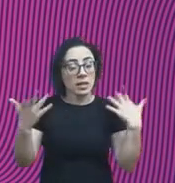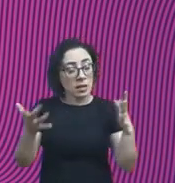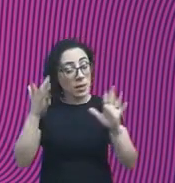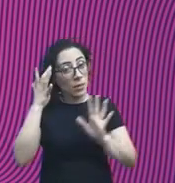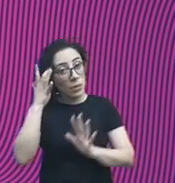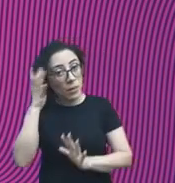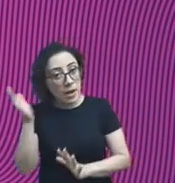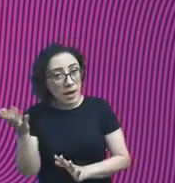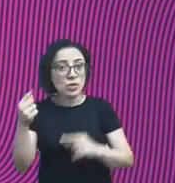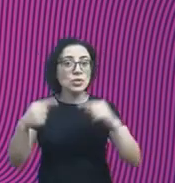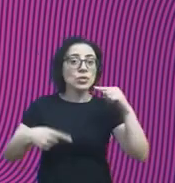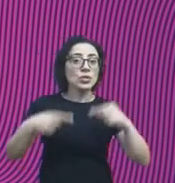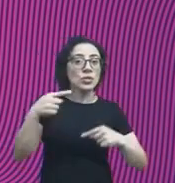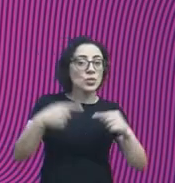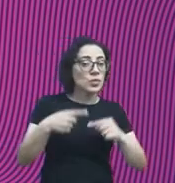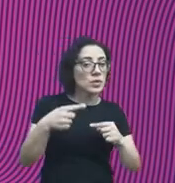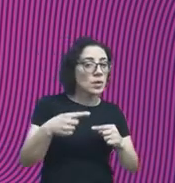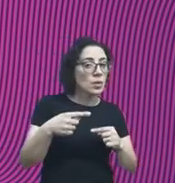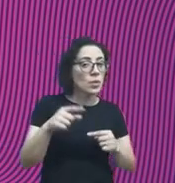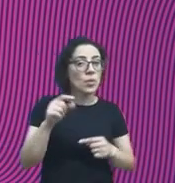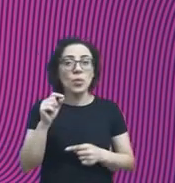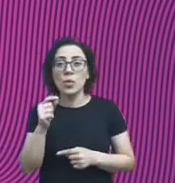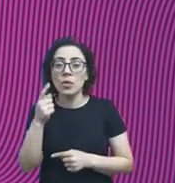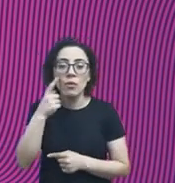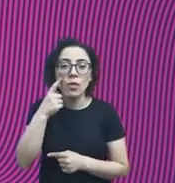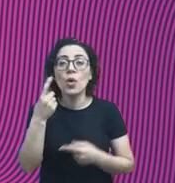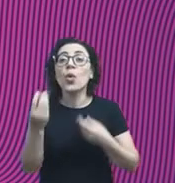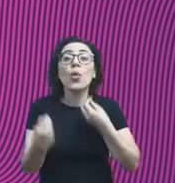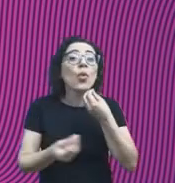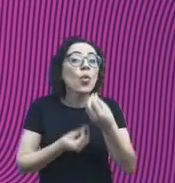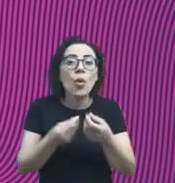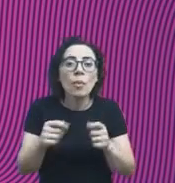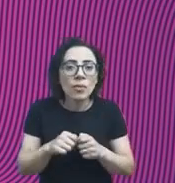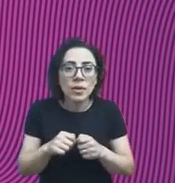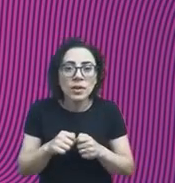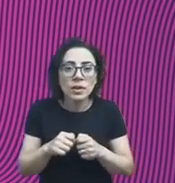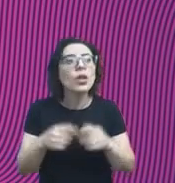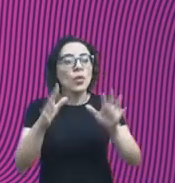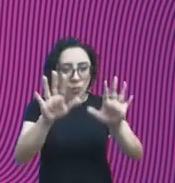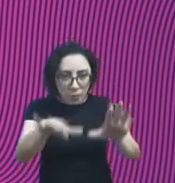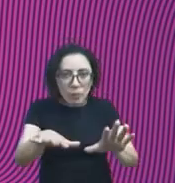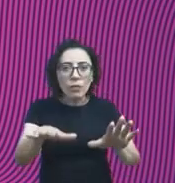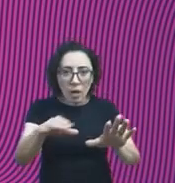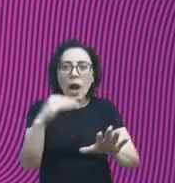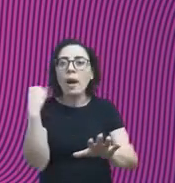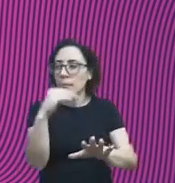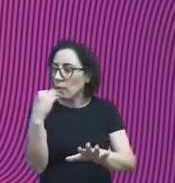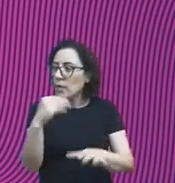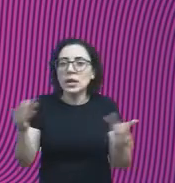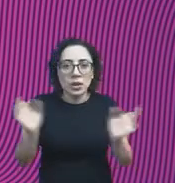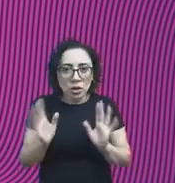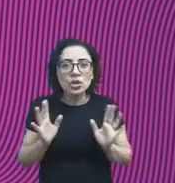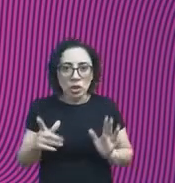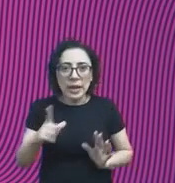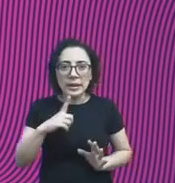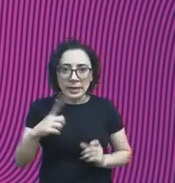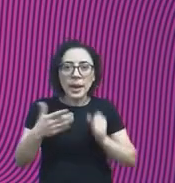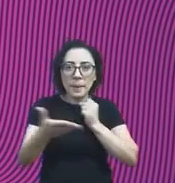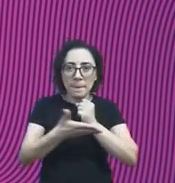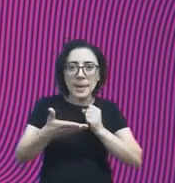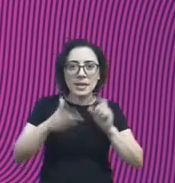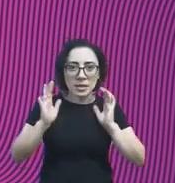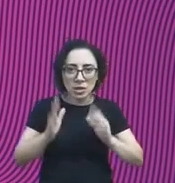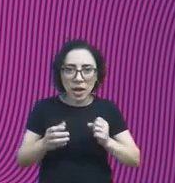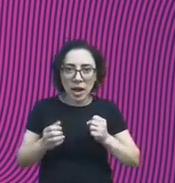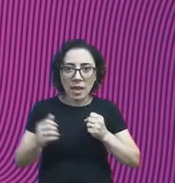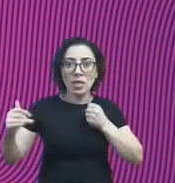sobre como é que vai se construir. Vamos aproveitar a base que existe hoje? Tem como fazer isso? Como é que os dados se comunicam? Como